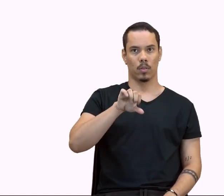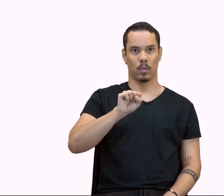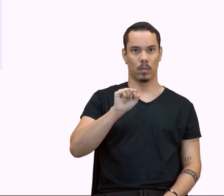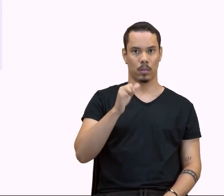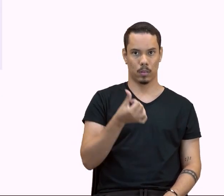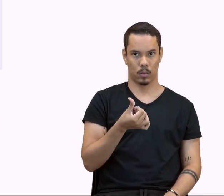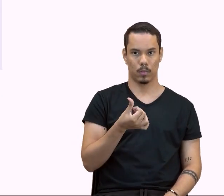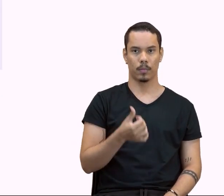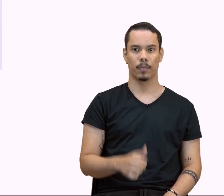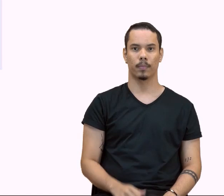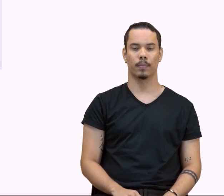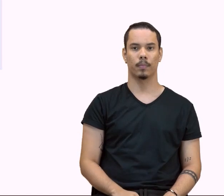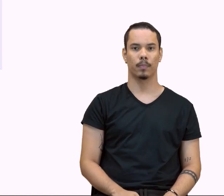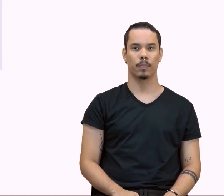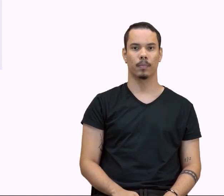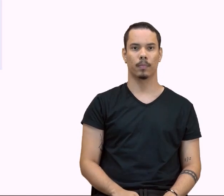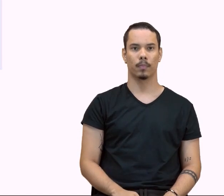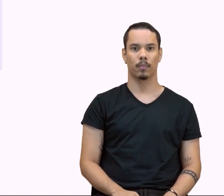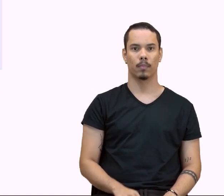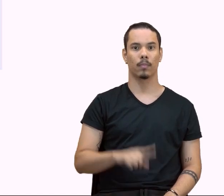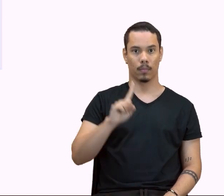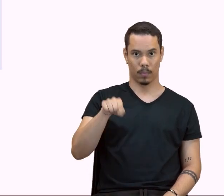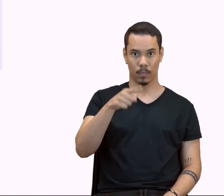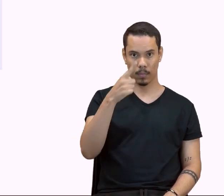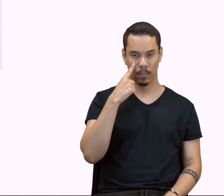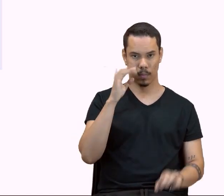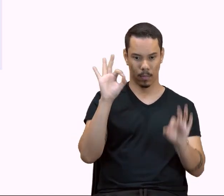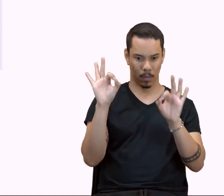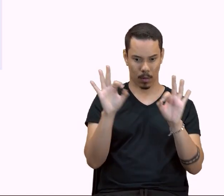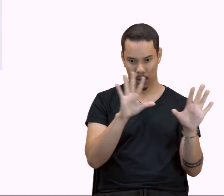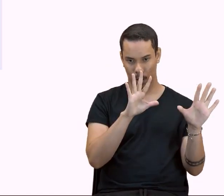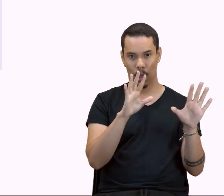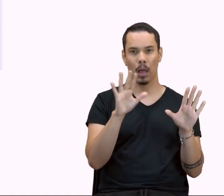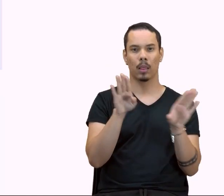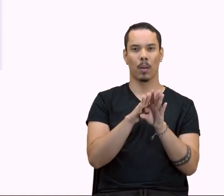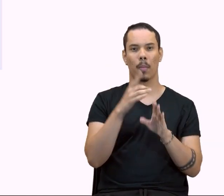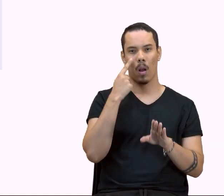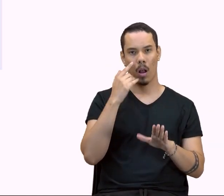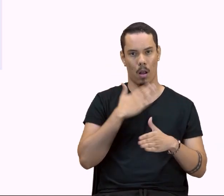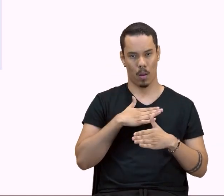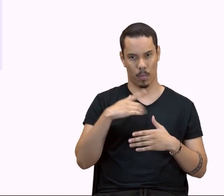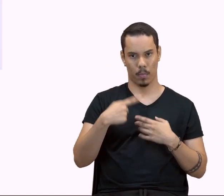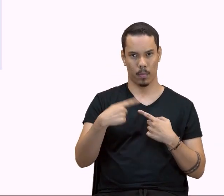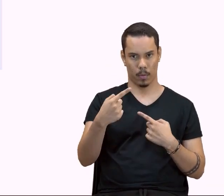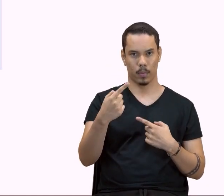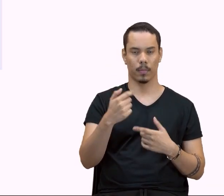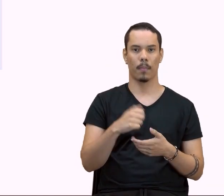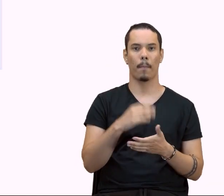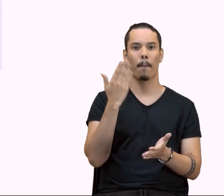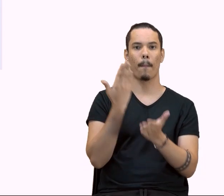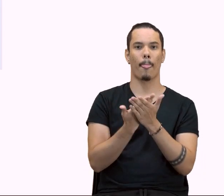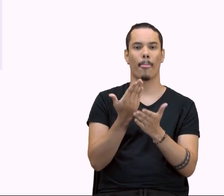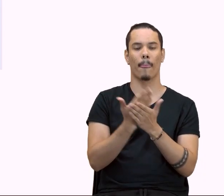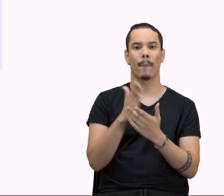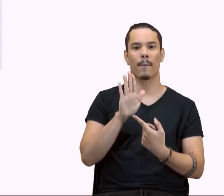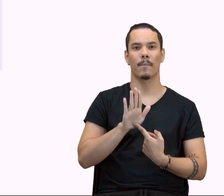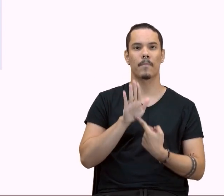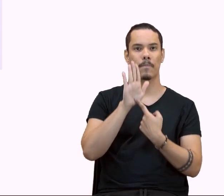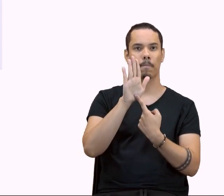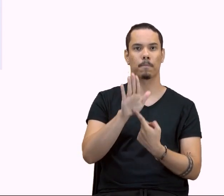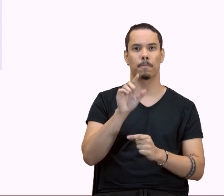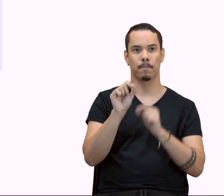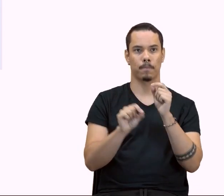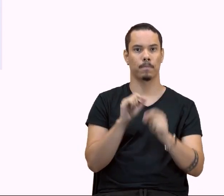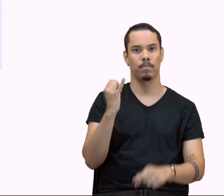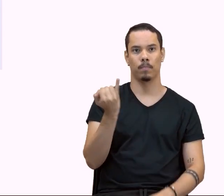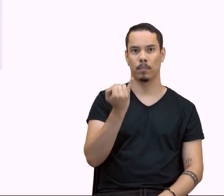Próximo. Depois você dá uma olhada aí com calma, tá, pessoal? Os estudos realizados apresentaram importantes